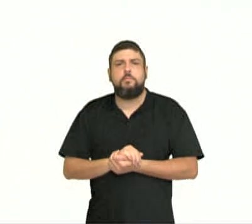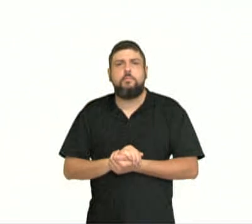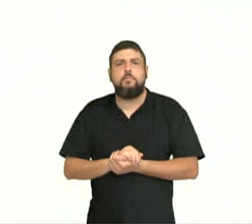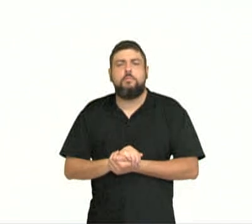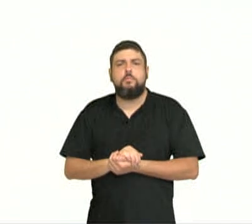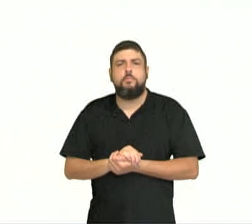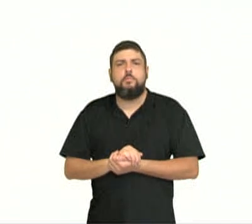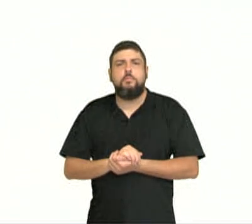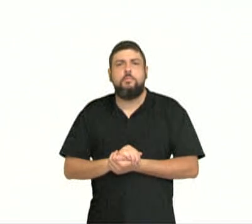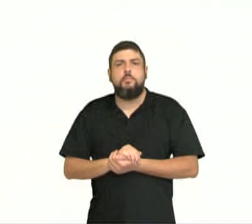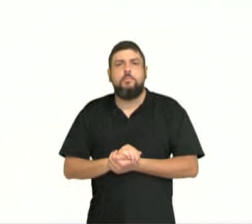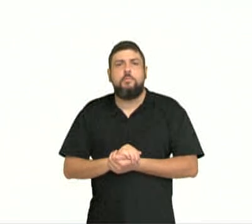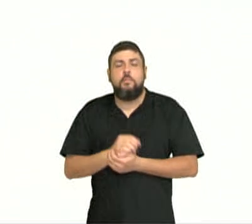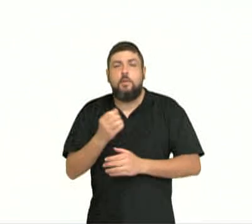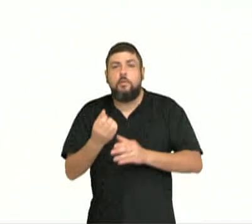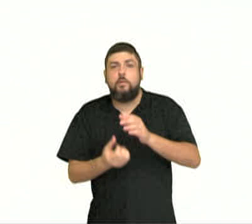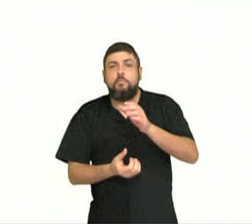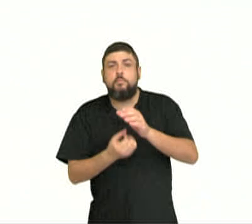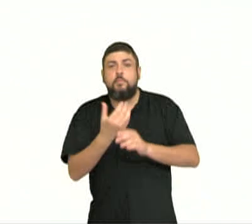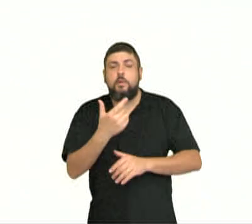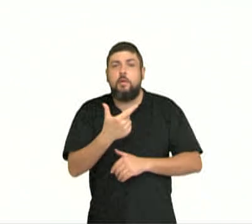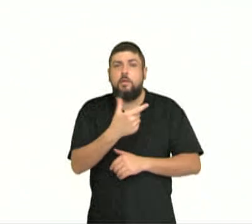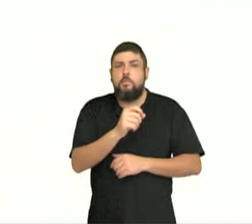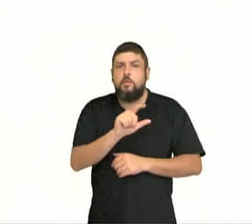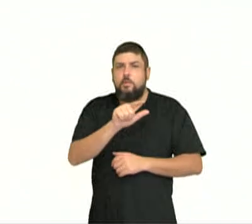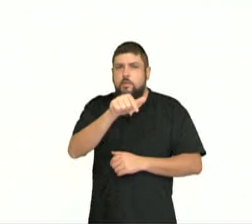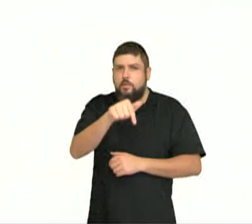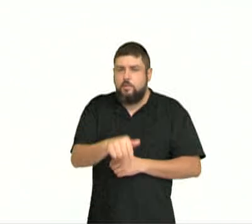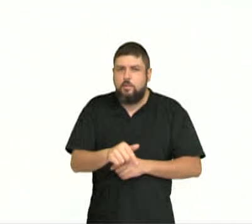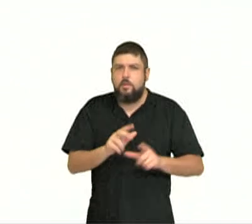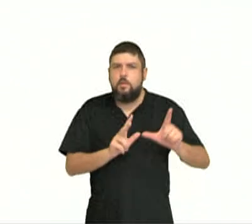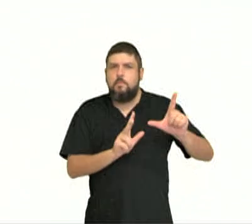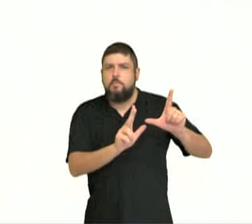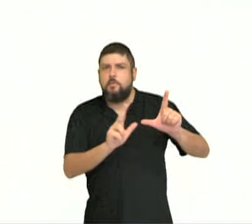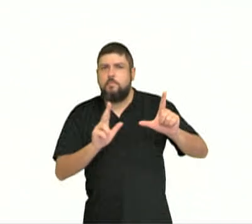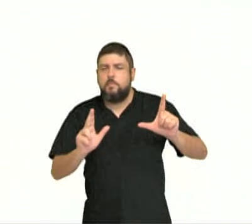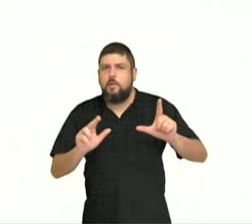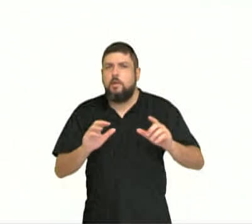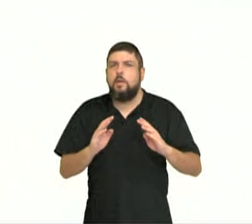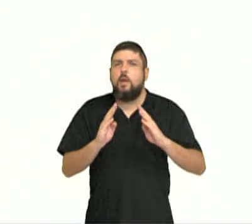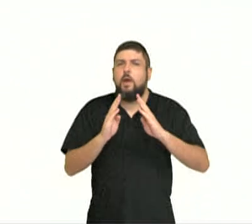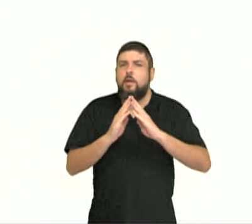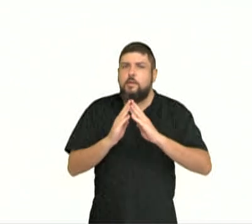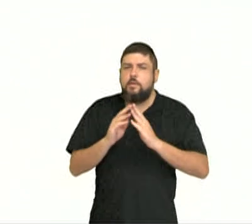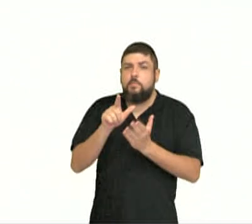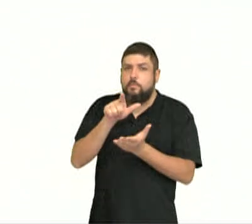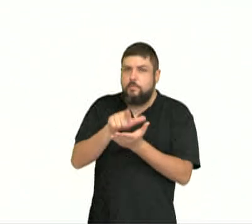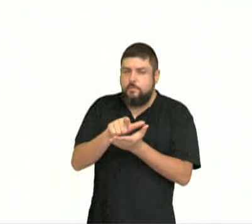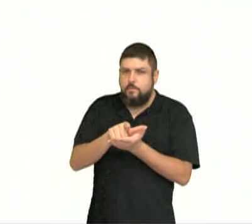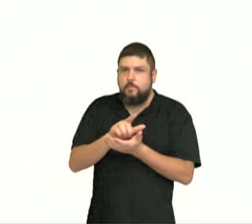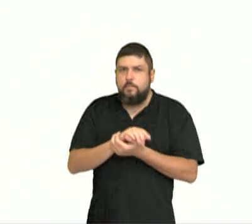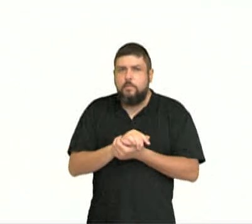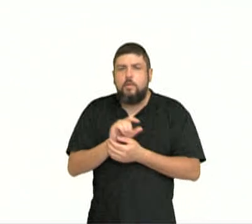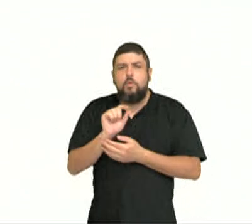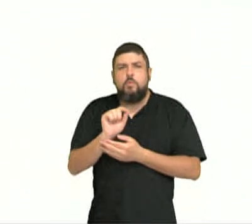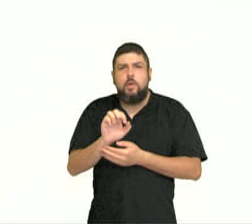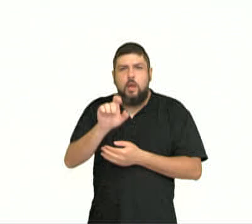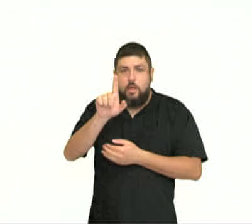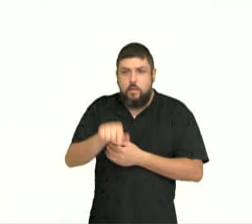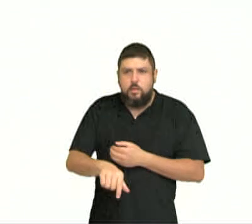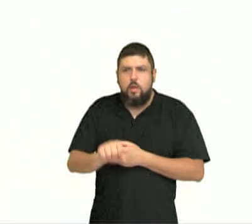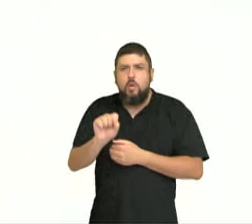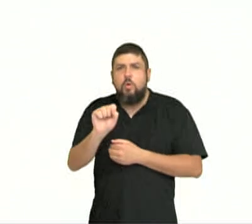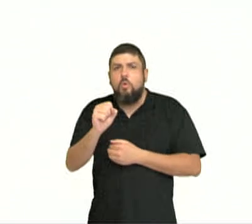Lançada em 2017, a série La Casa de Papel é disponibilizada pela Netflix e conta a história de 8